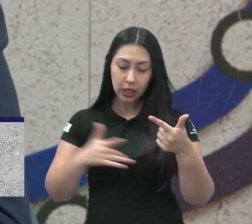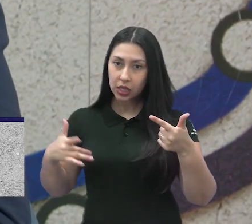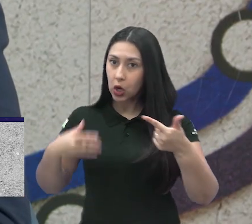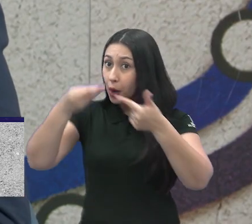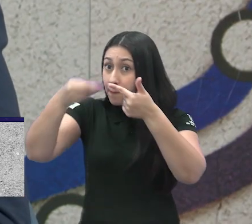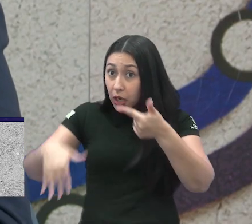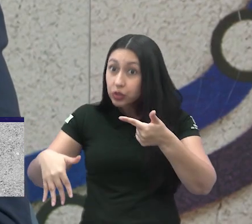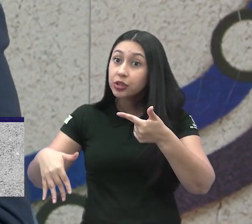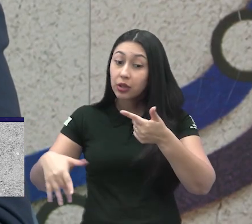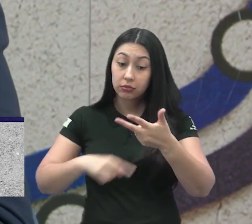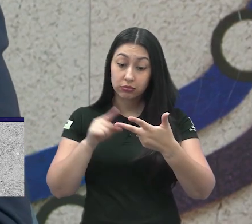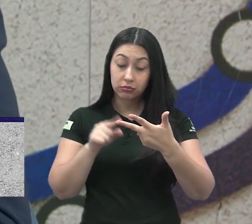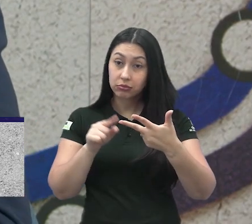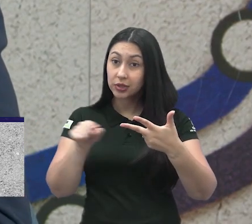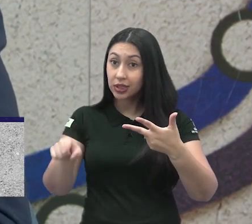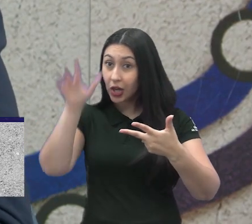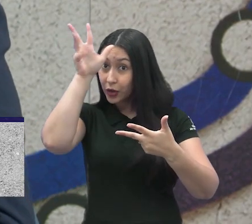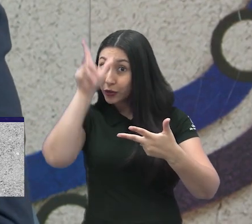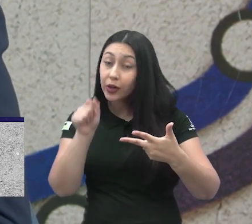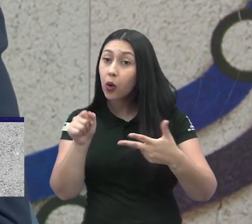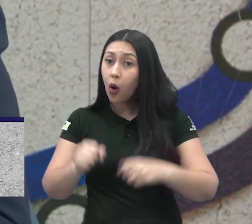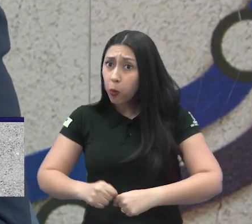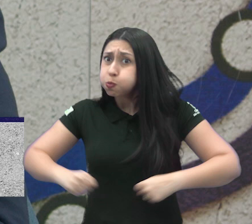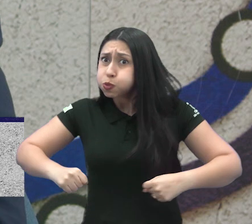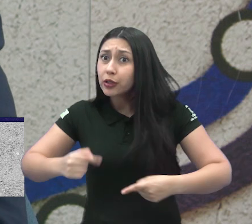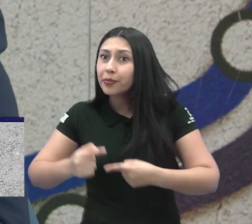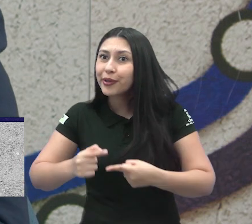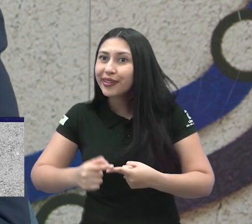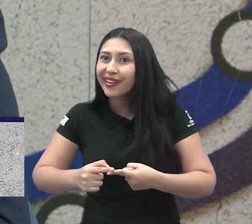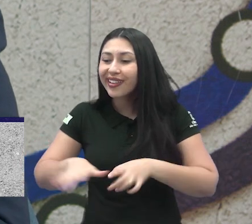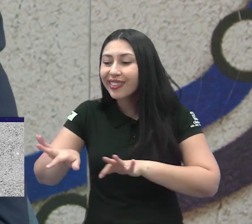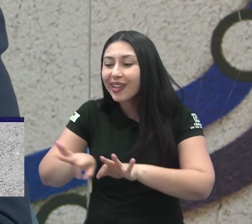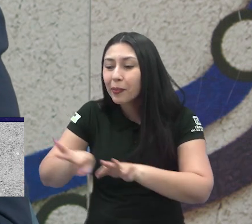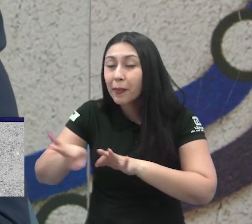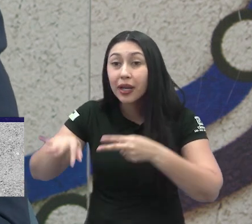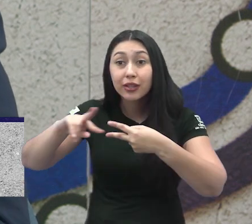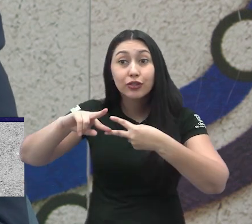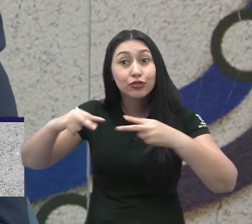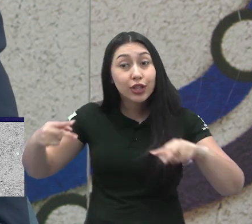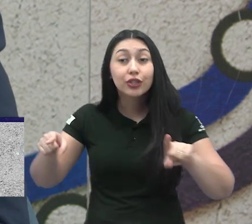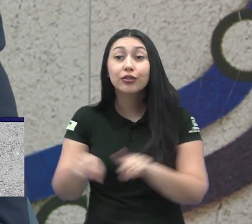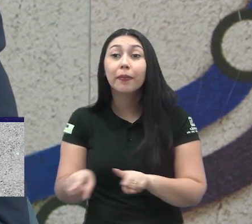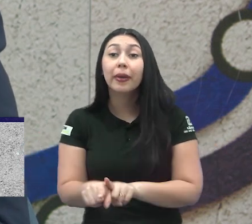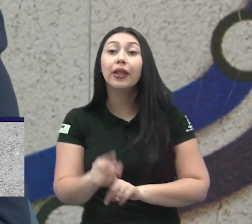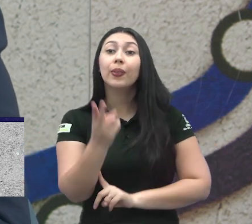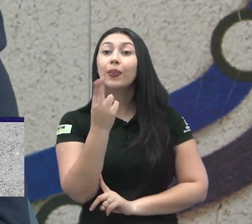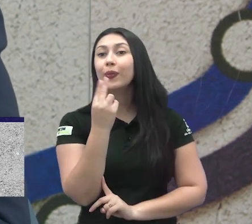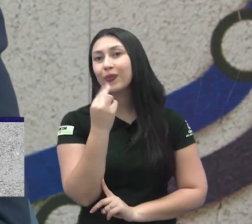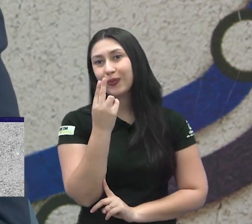os frangos, eles conseguem isso graças ao melhoramento genético e nutrição, estudos da zootecnia,